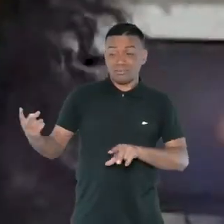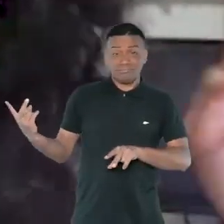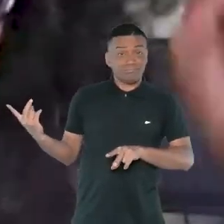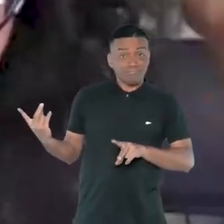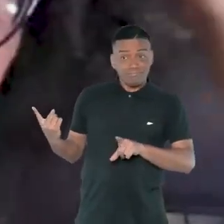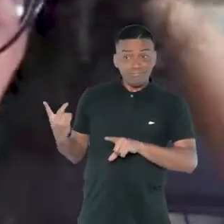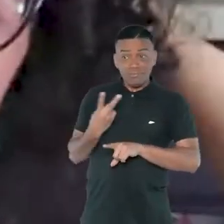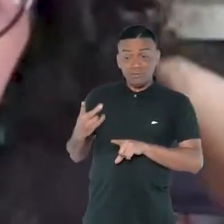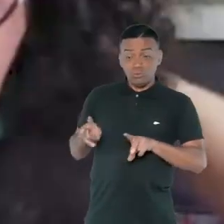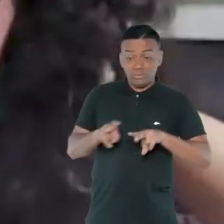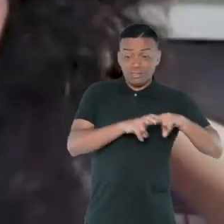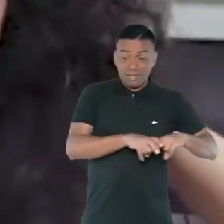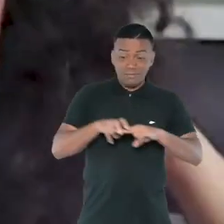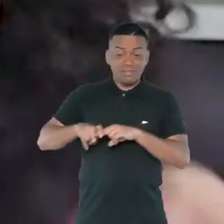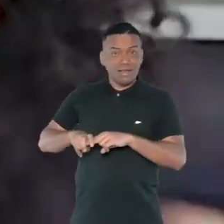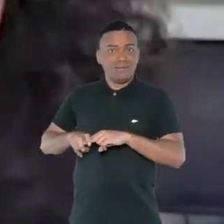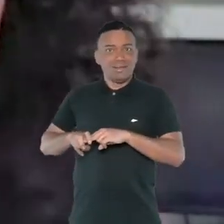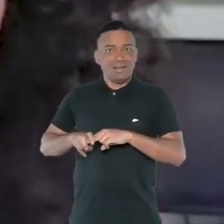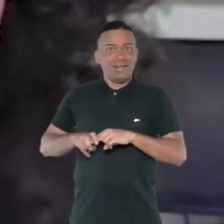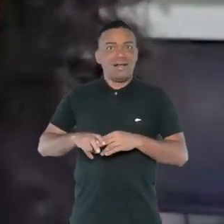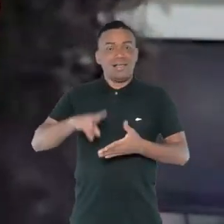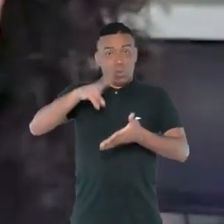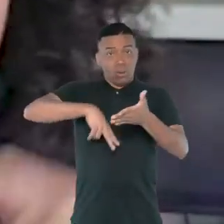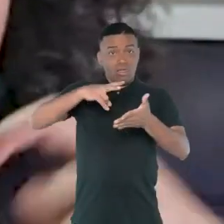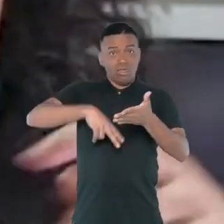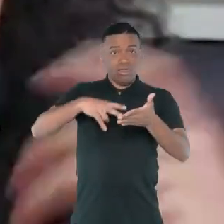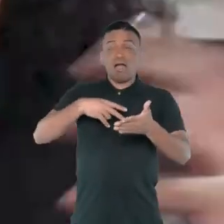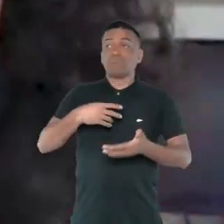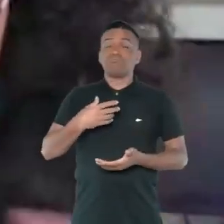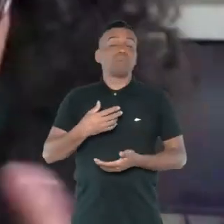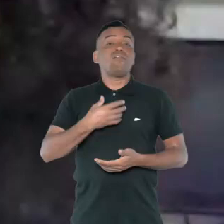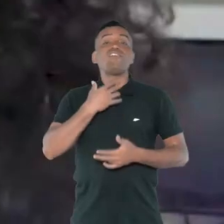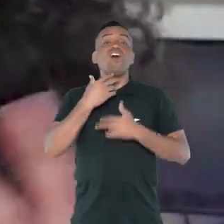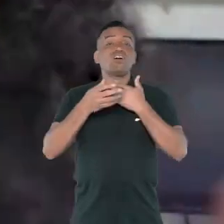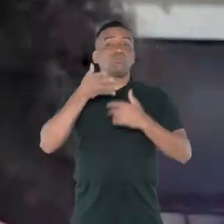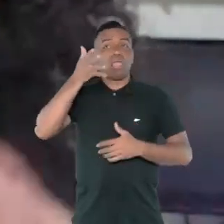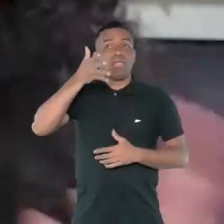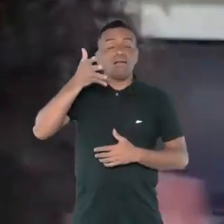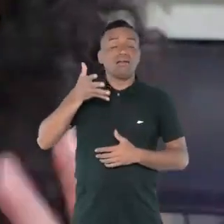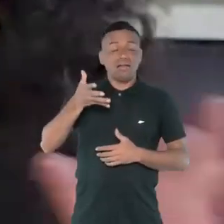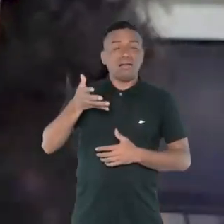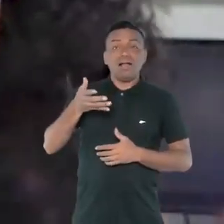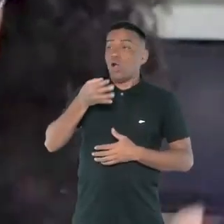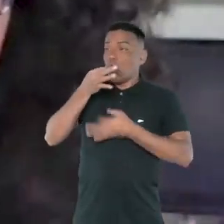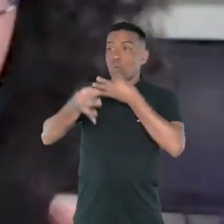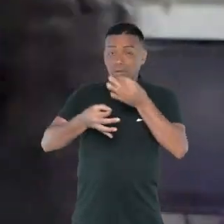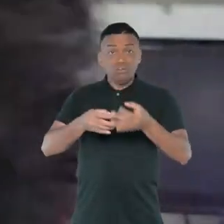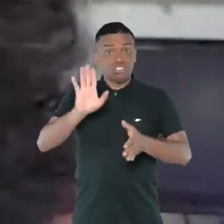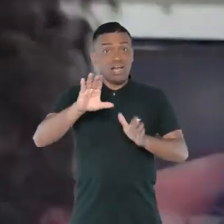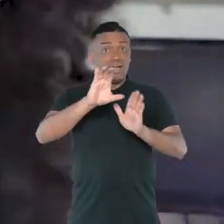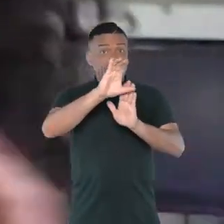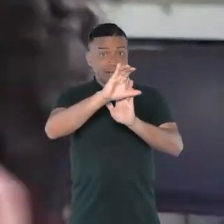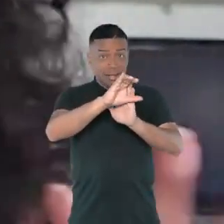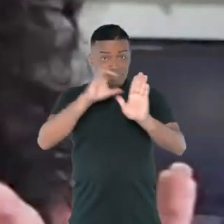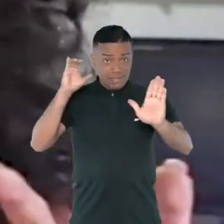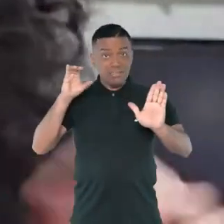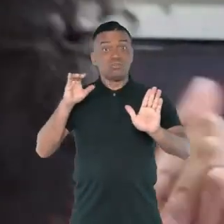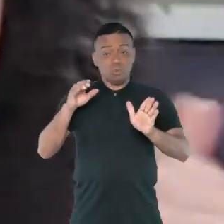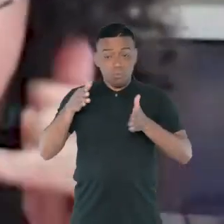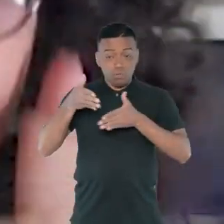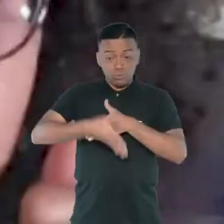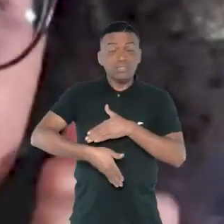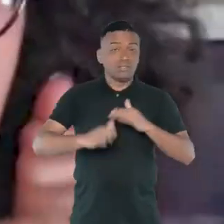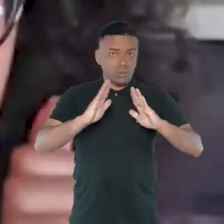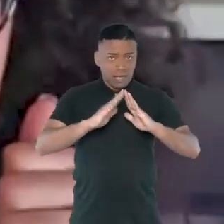tubão branco, aquela coisa assim. A gente sentava uma do lado da outra, eu leio em voz alta, e ela me dando opiniões